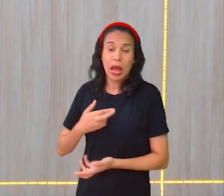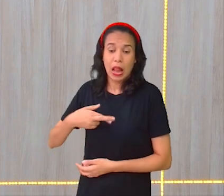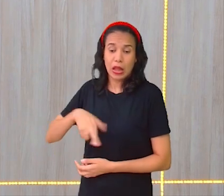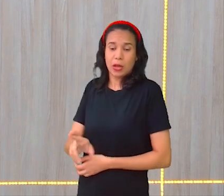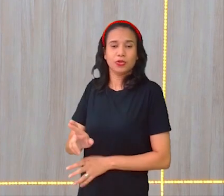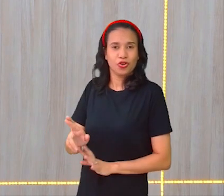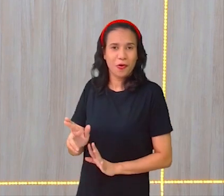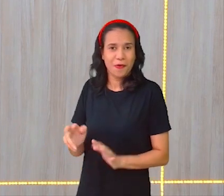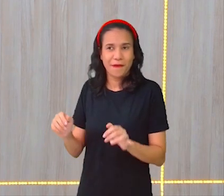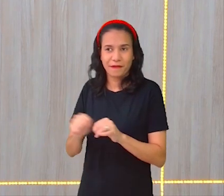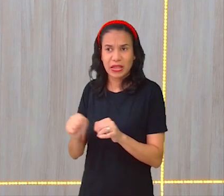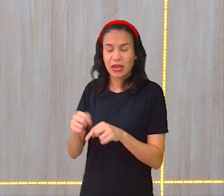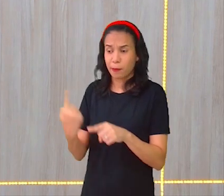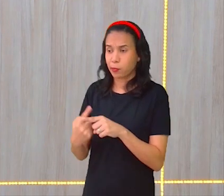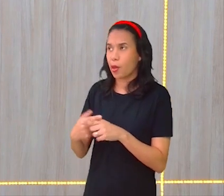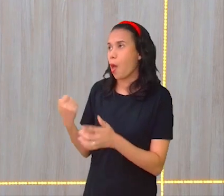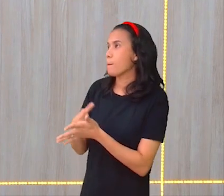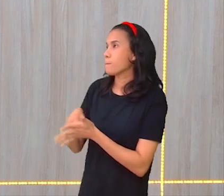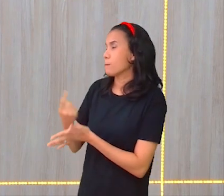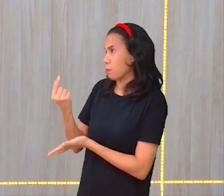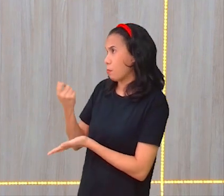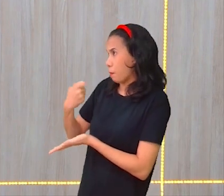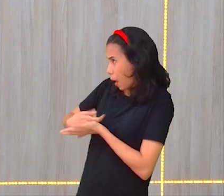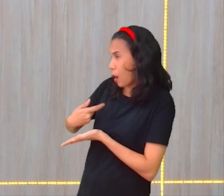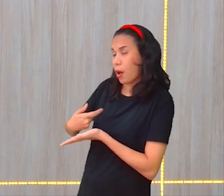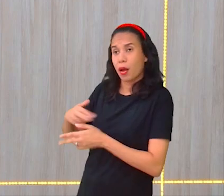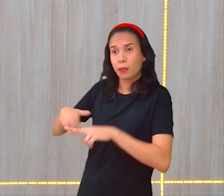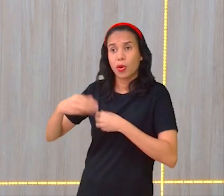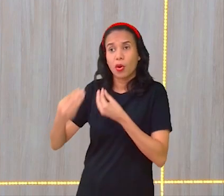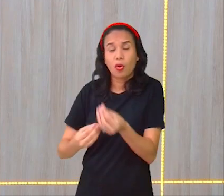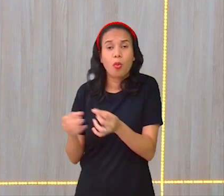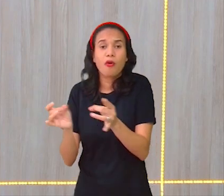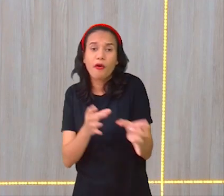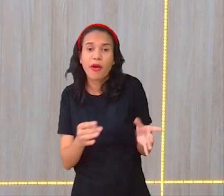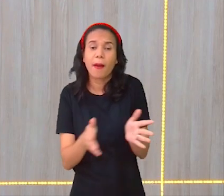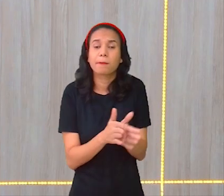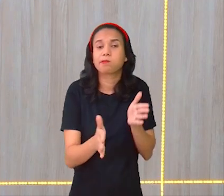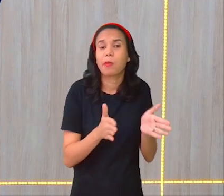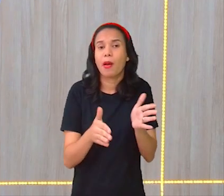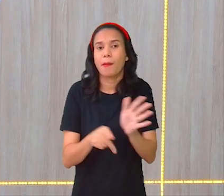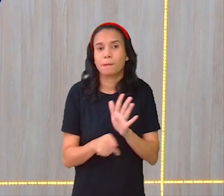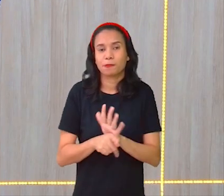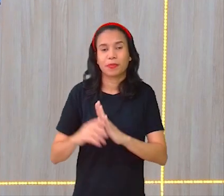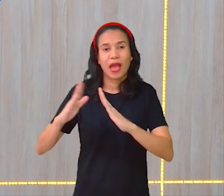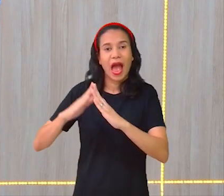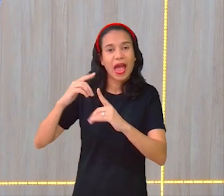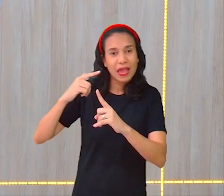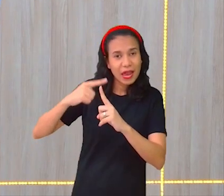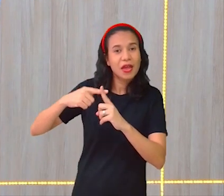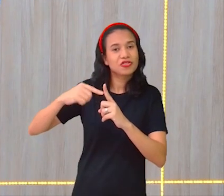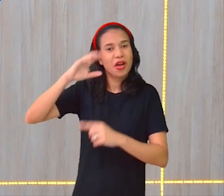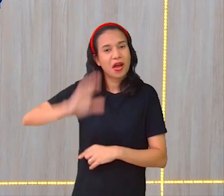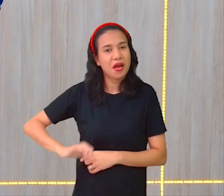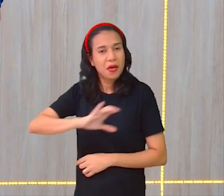ele fazia porque ele era contratado para isso, porque era o que vendia naquele momento. A Igreja Católica contratava os artistas